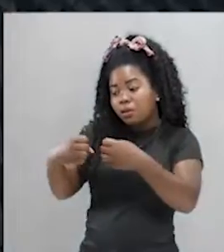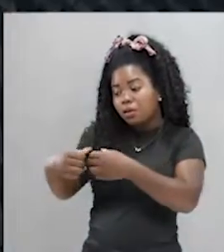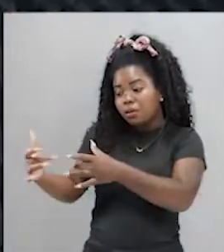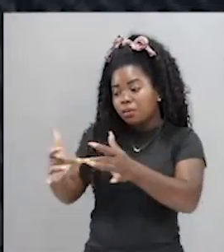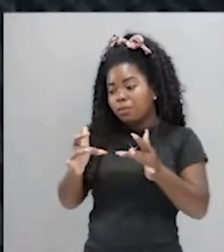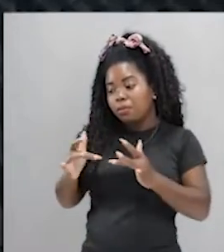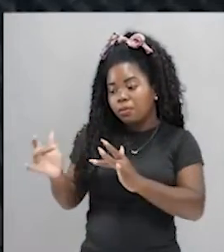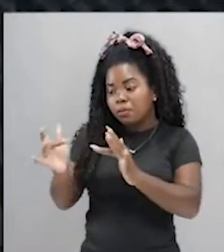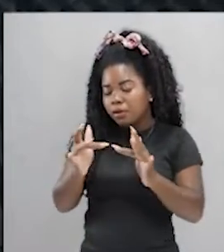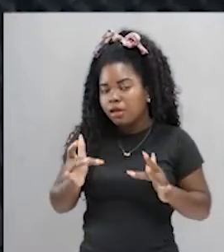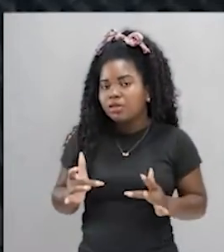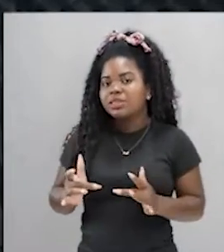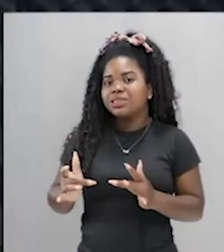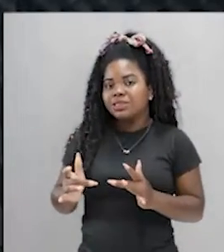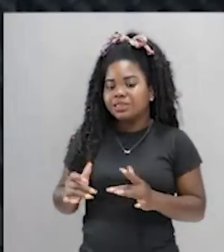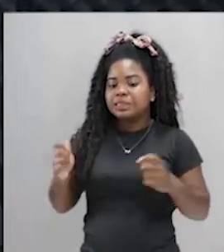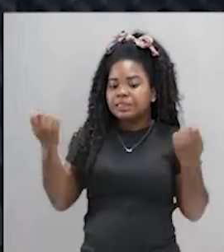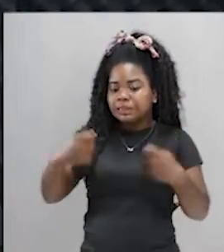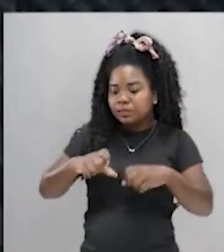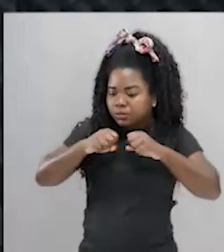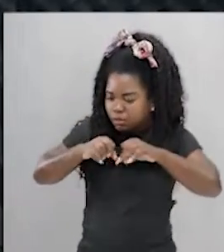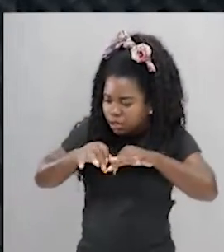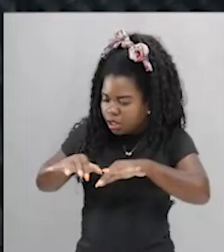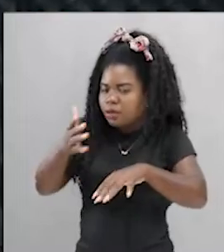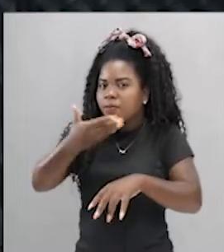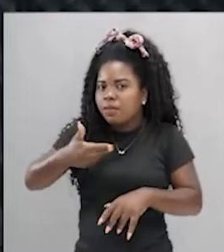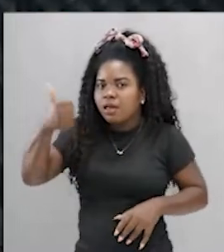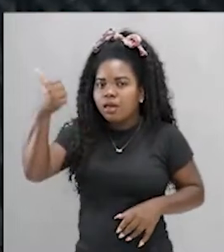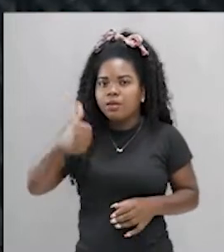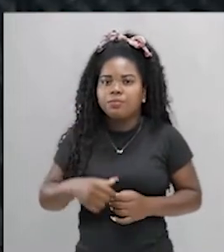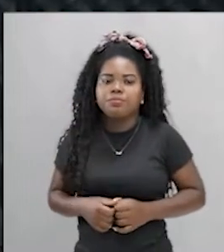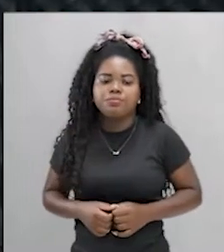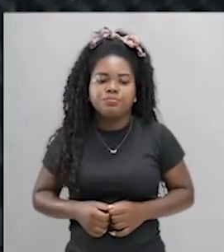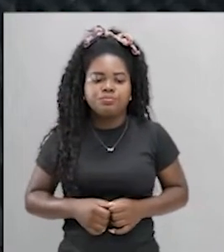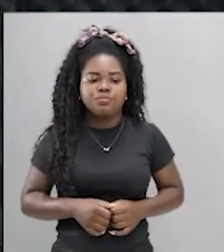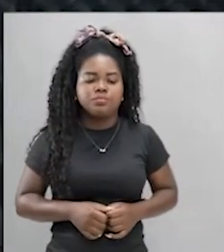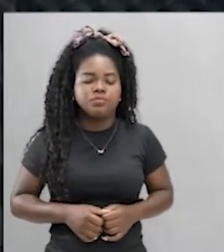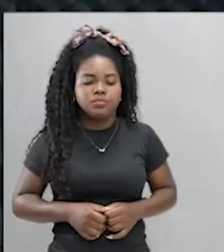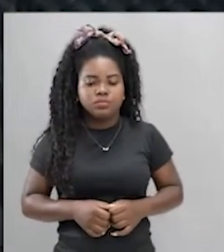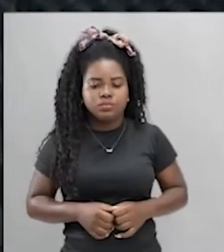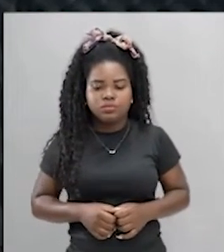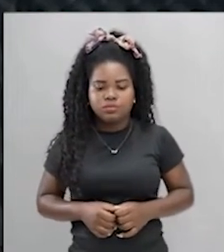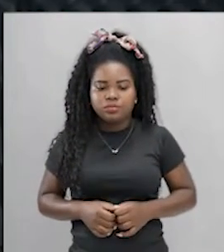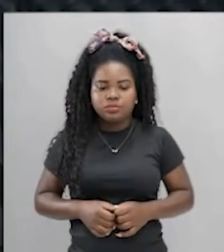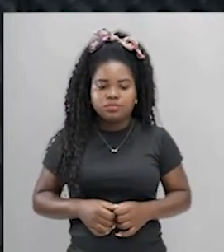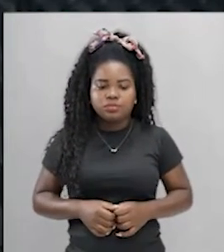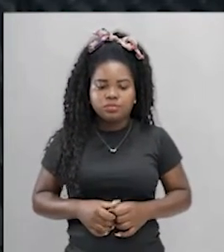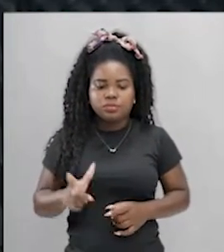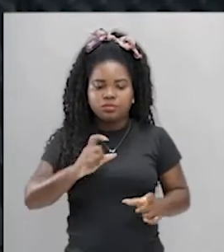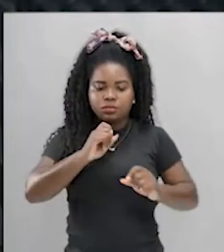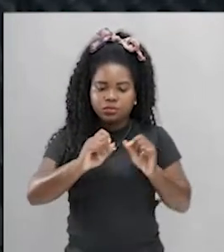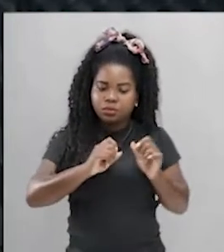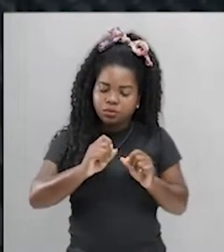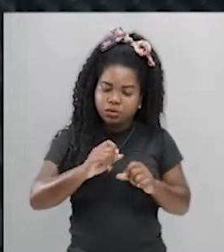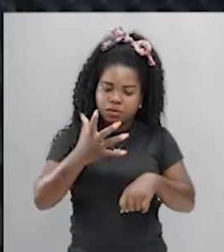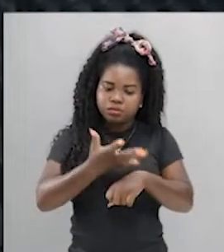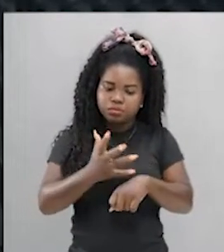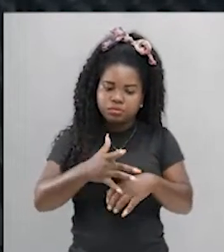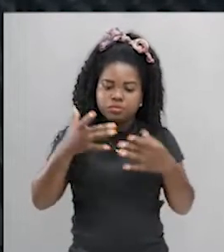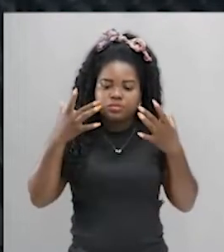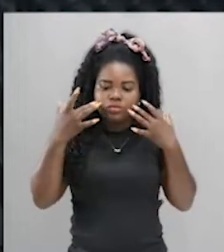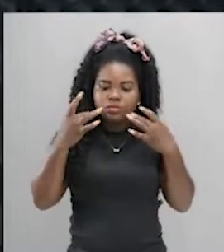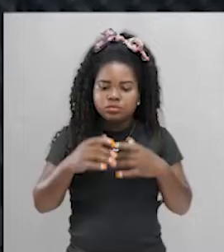dessa plateia, ele consegue transmitir melhor. A formação do ator para o teatro pobre. Trabalho do ator, que é instruído